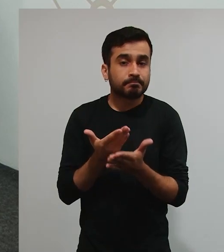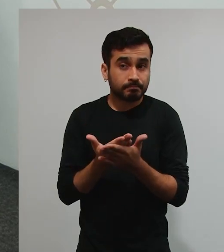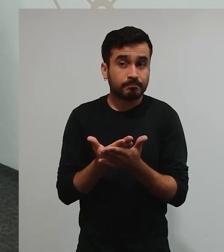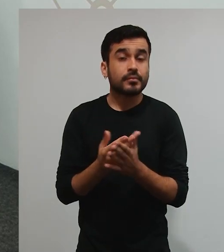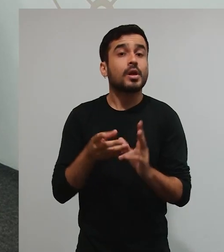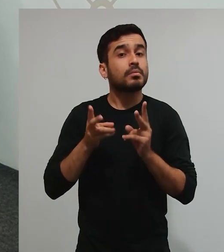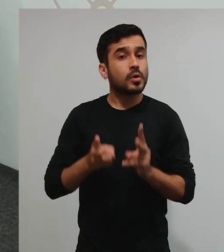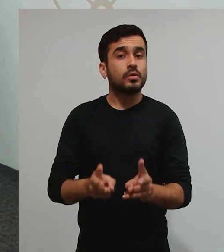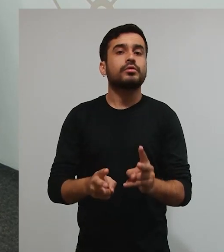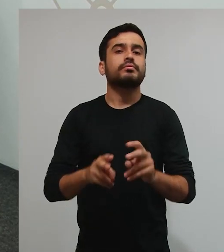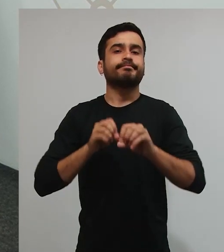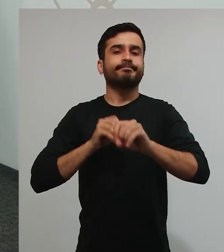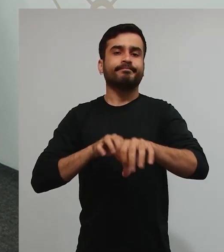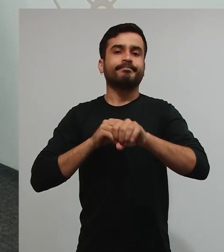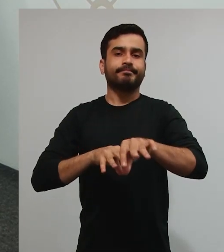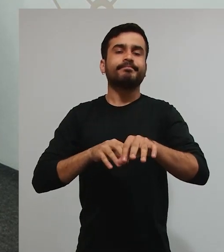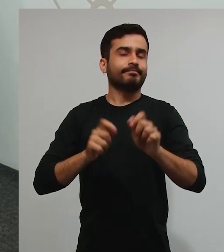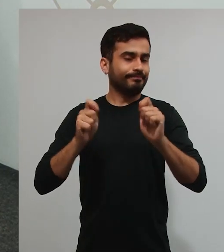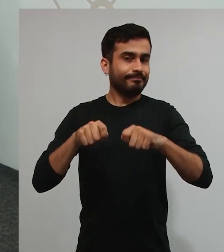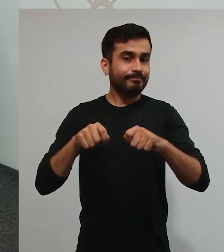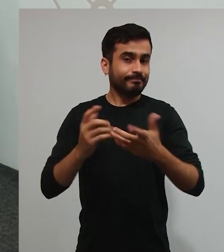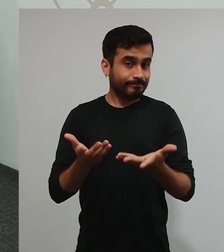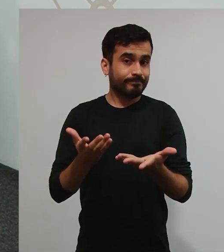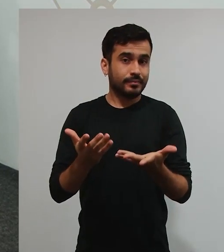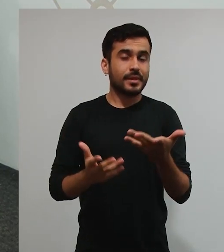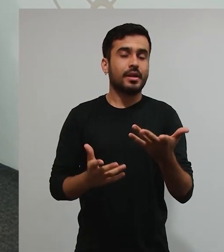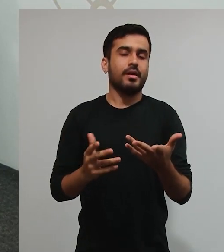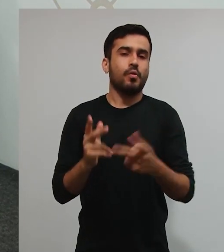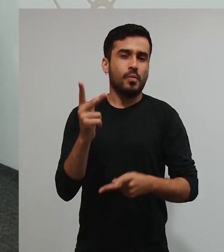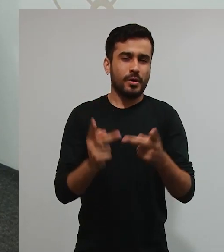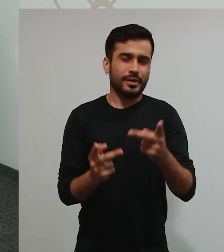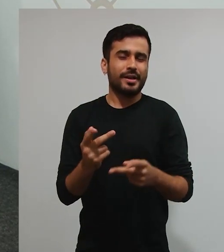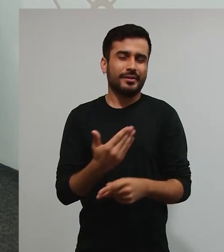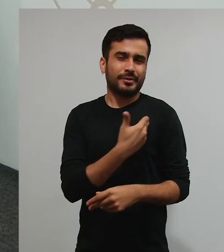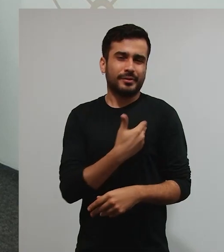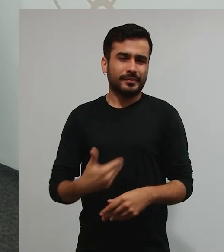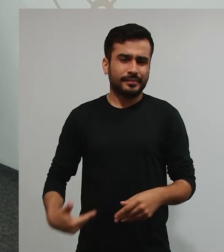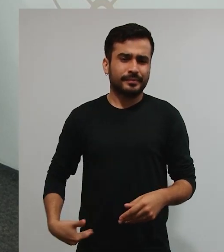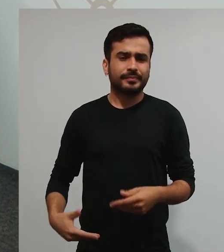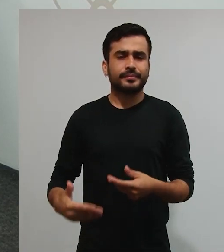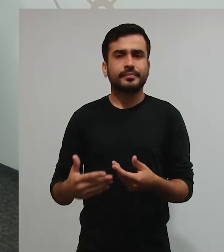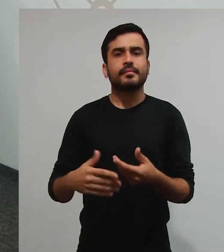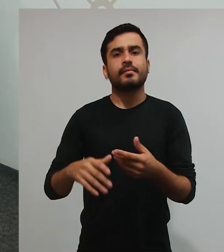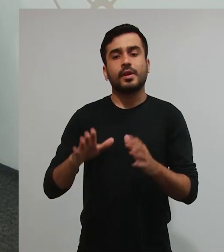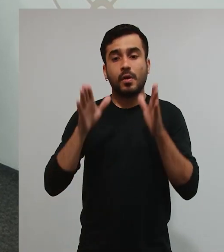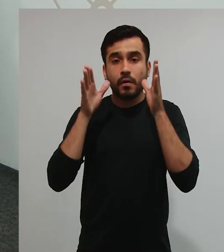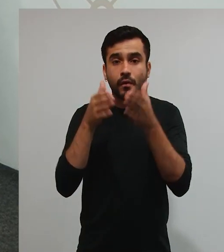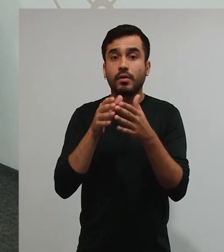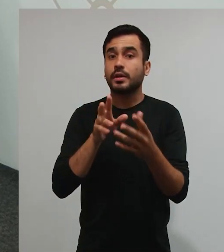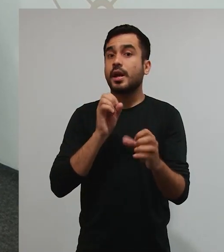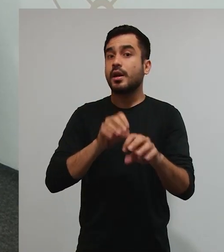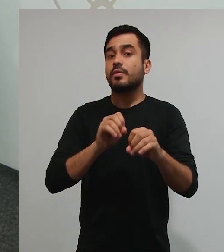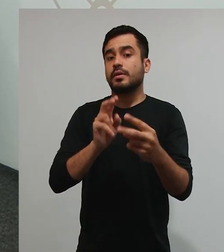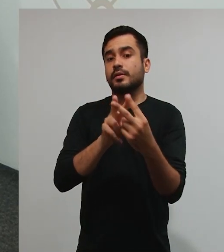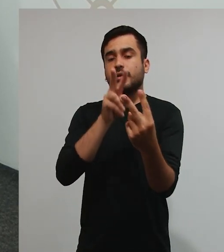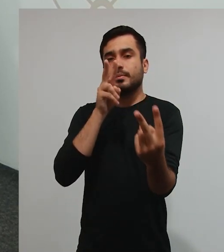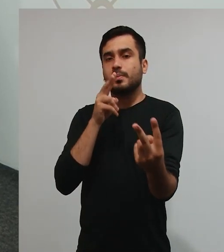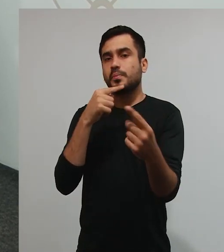iniciado na alfabetização, que tinham aí as primeiras séries, elas foram chamadas ou elas